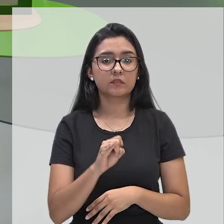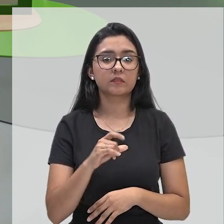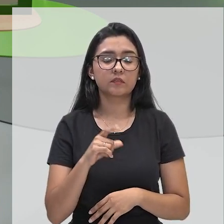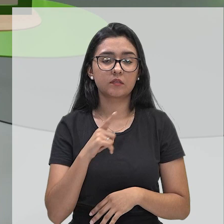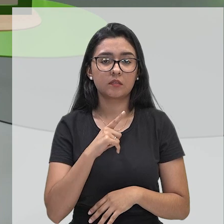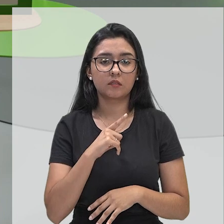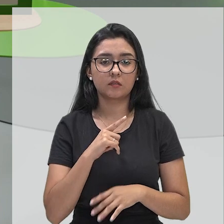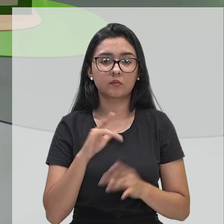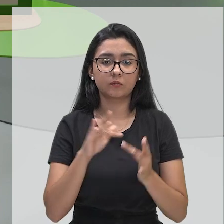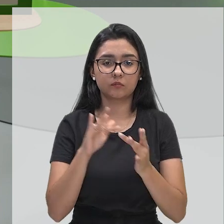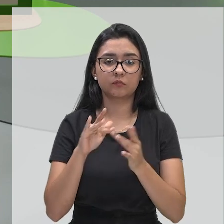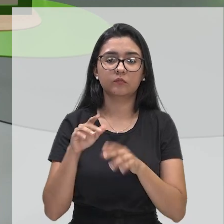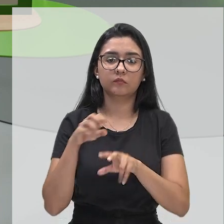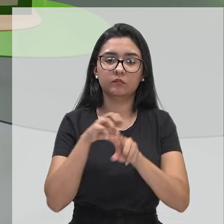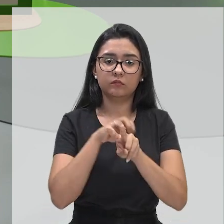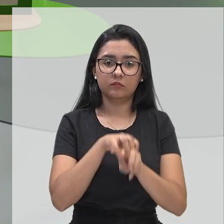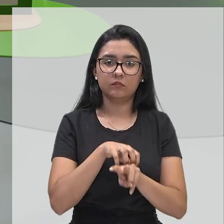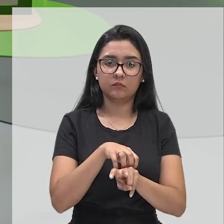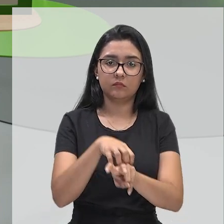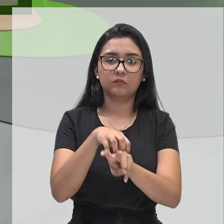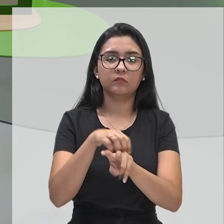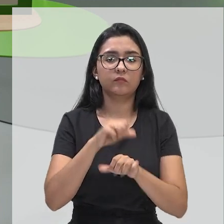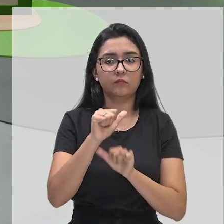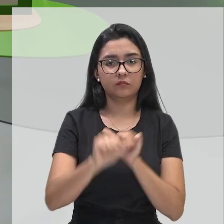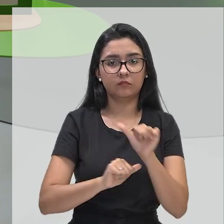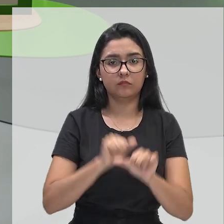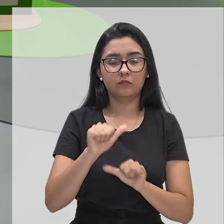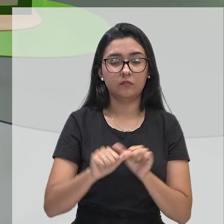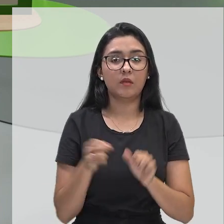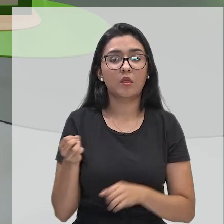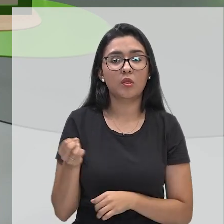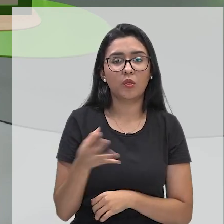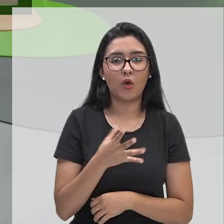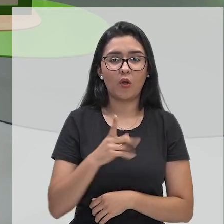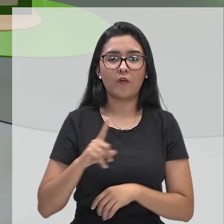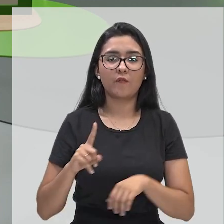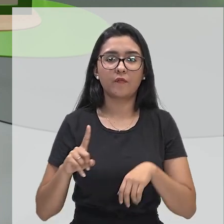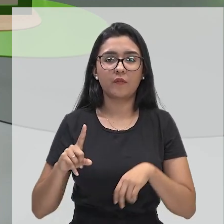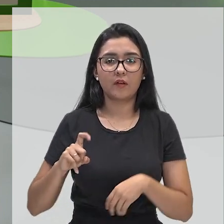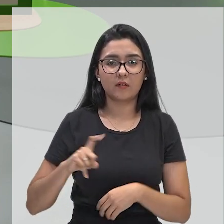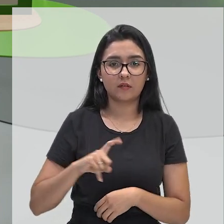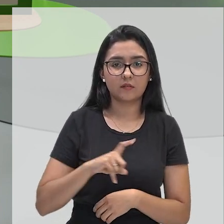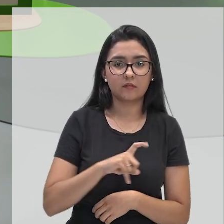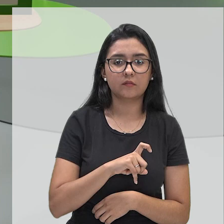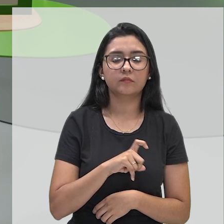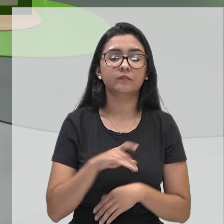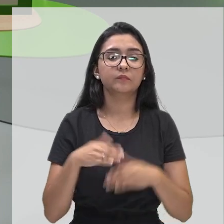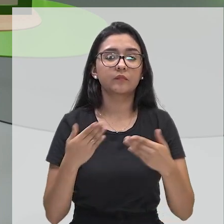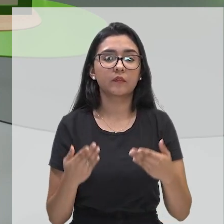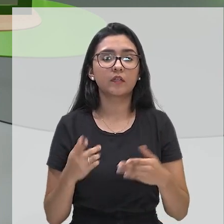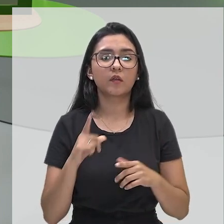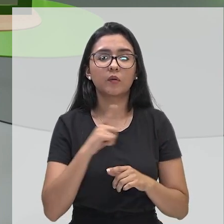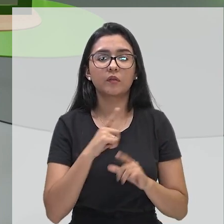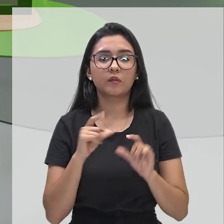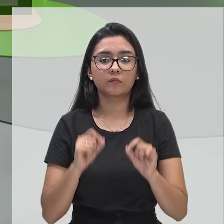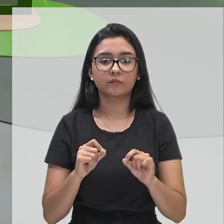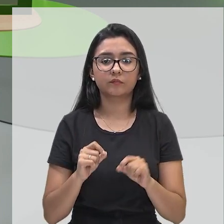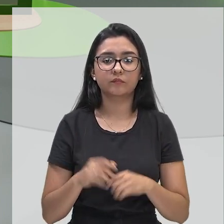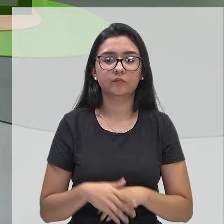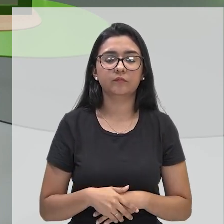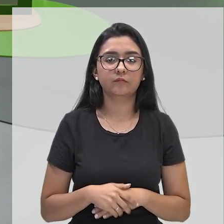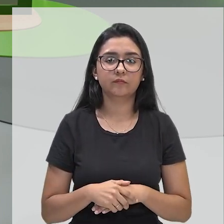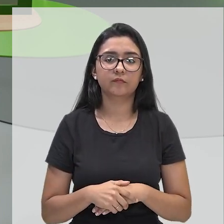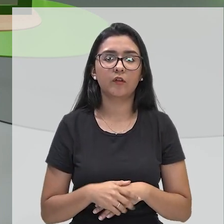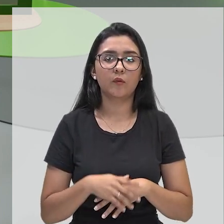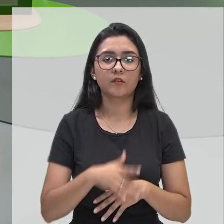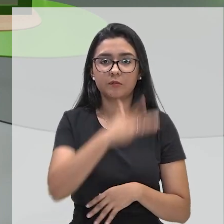desses caramujos, ele vai se transformar, né, em uma nova larva. Então, as larvas saem do caramujo e